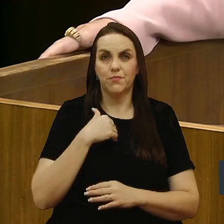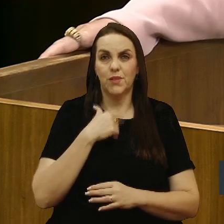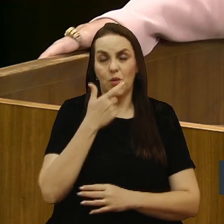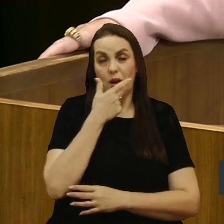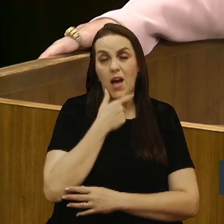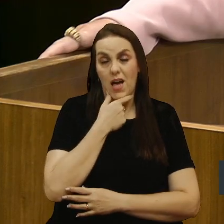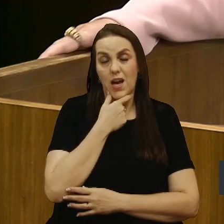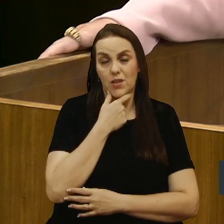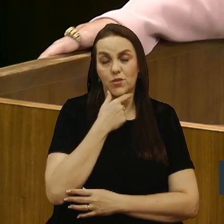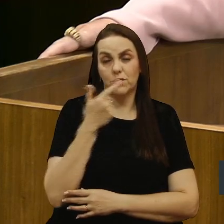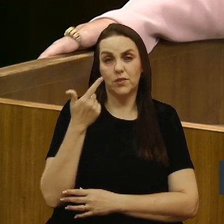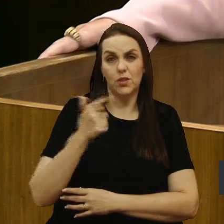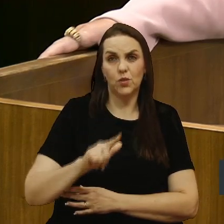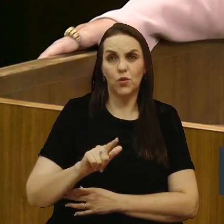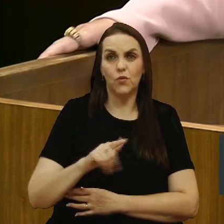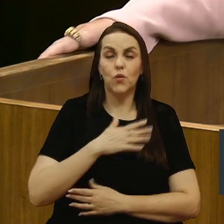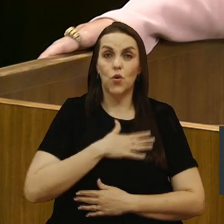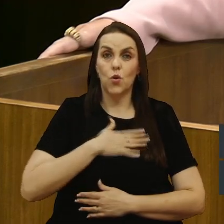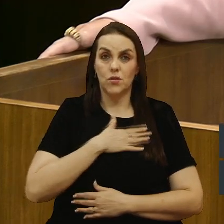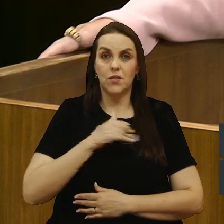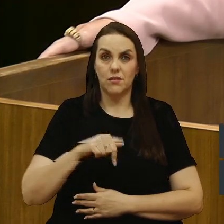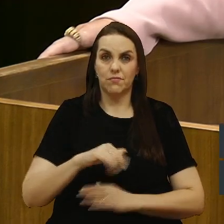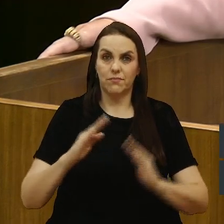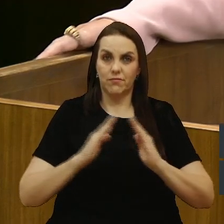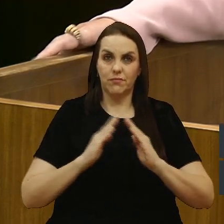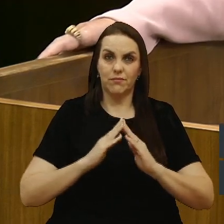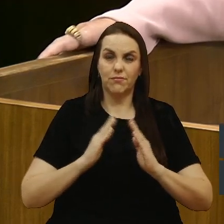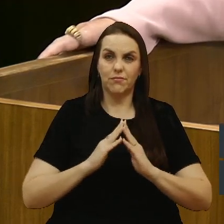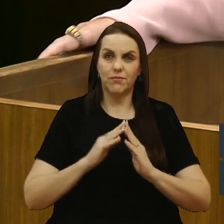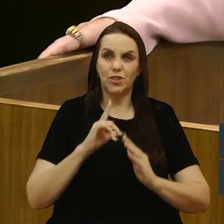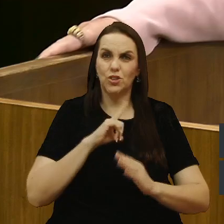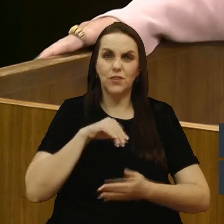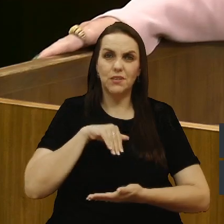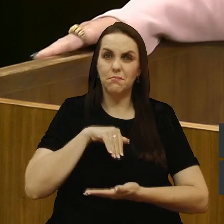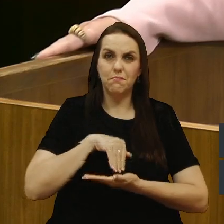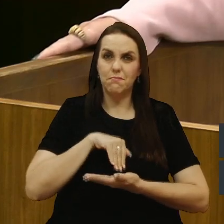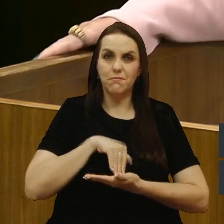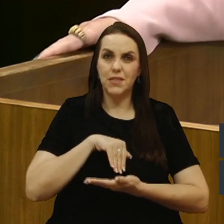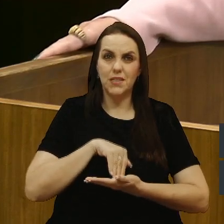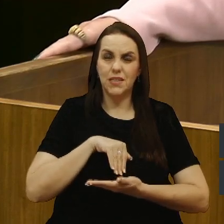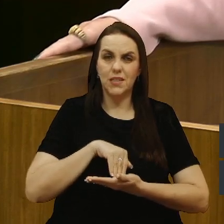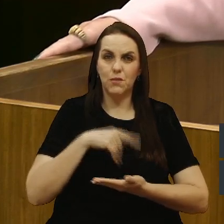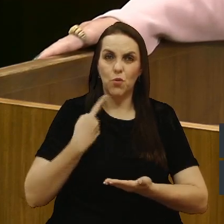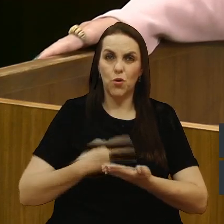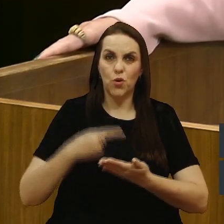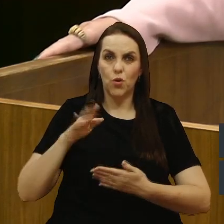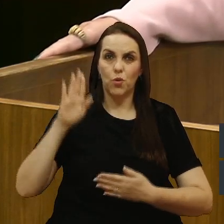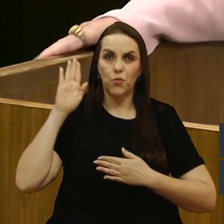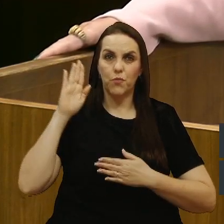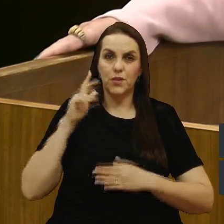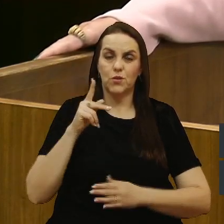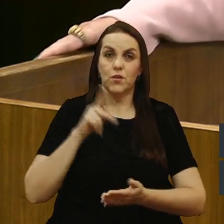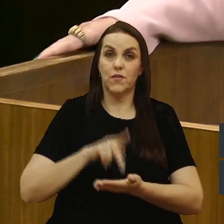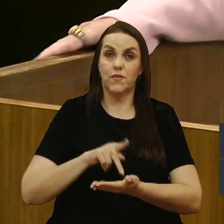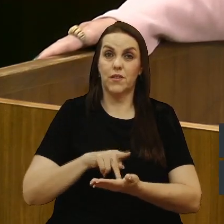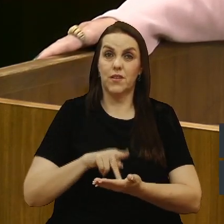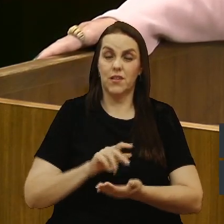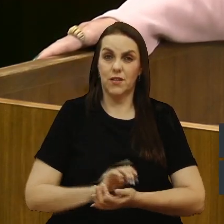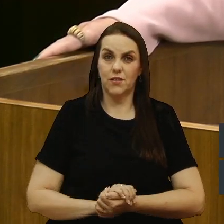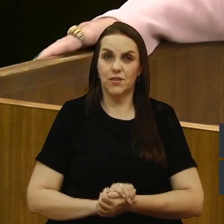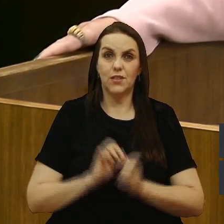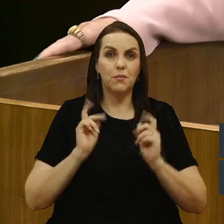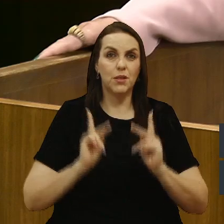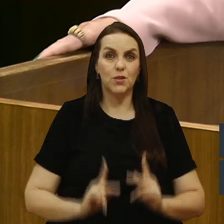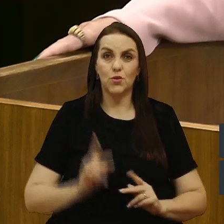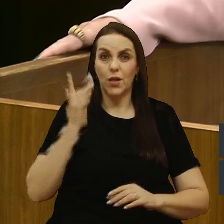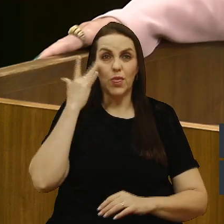vez, eu gostaria que essa casa tivesse um mínimo de compromisso com a verdade. As pessoas não sabem o